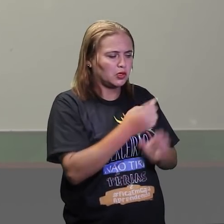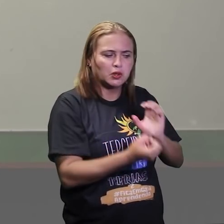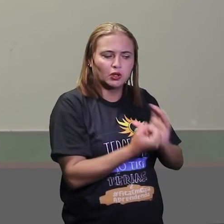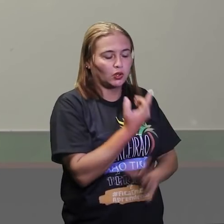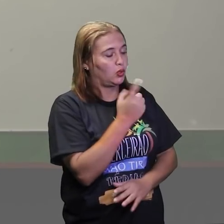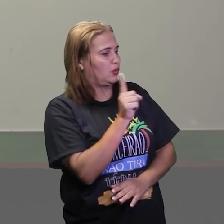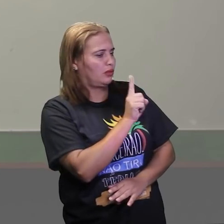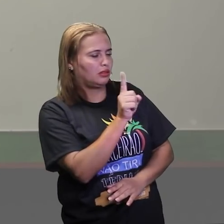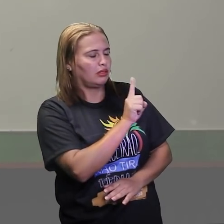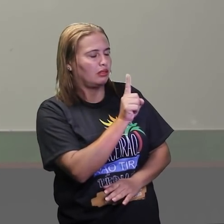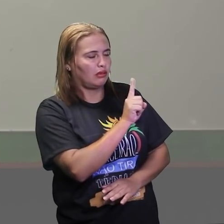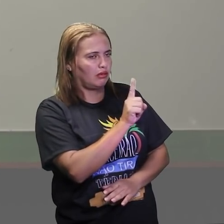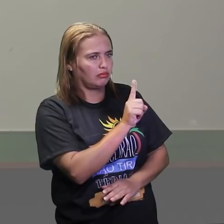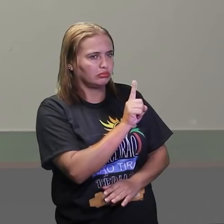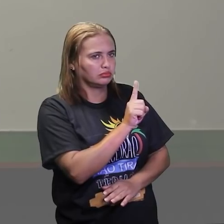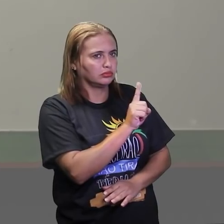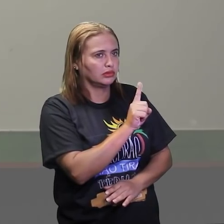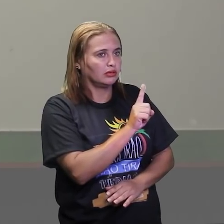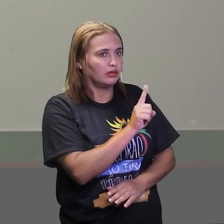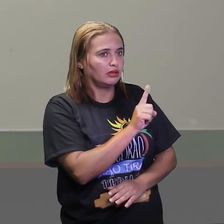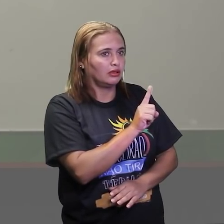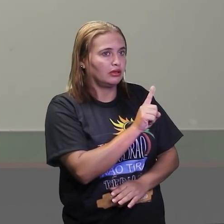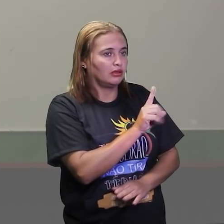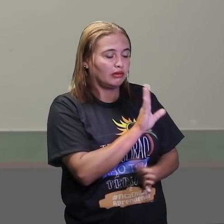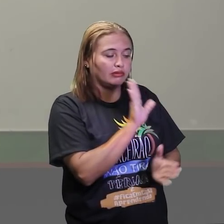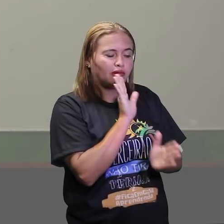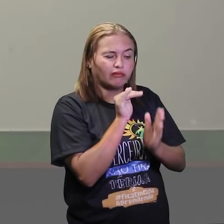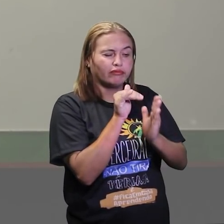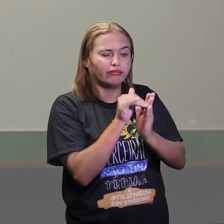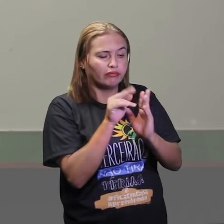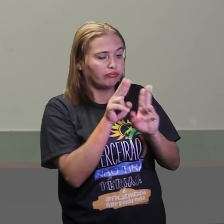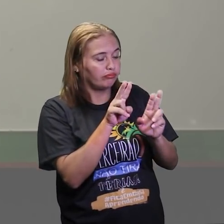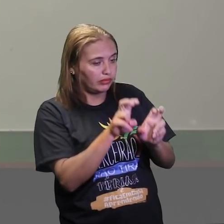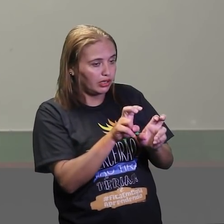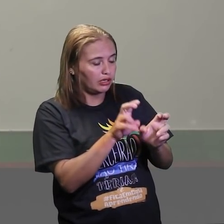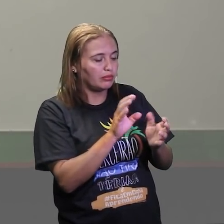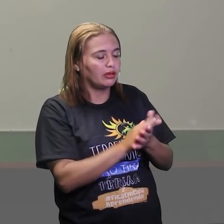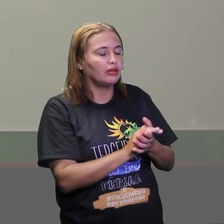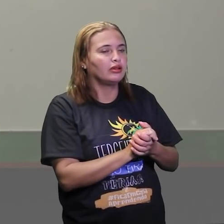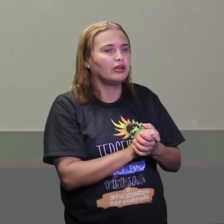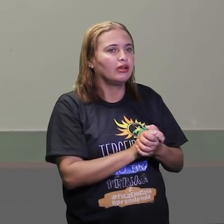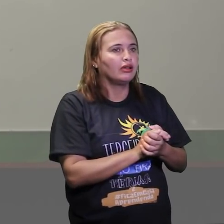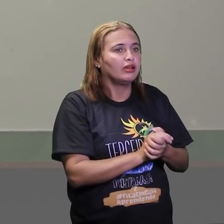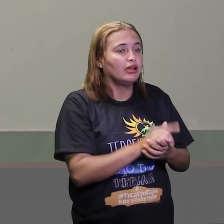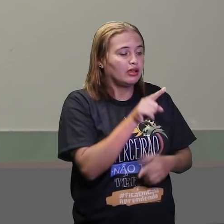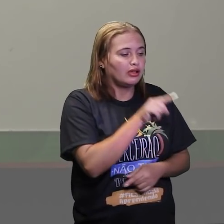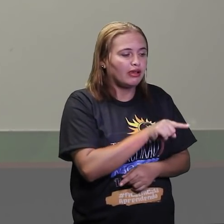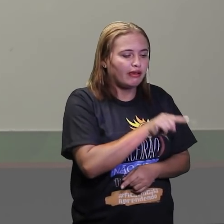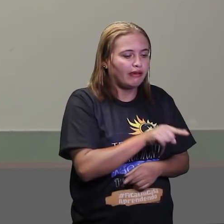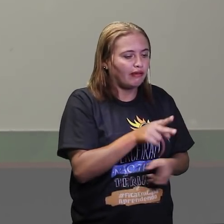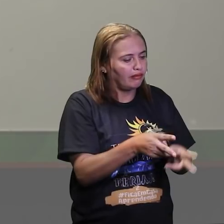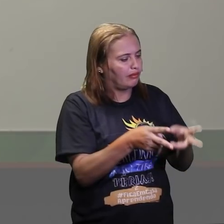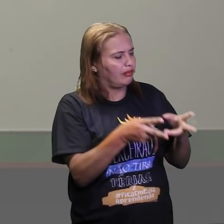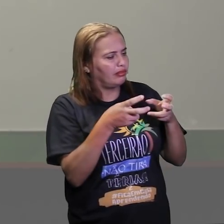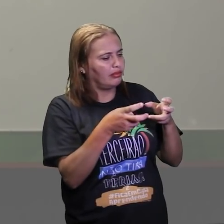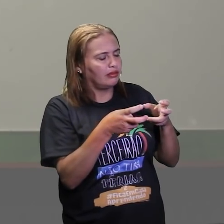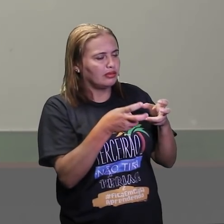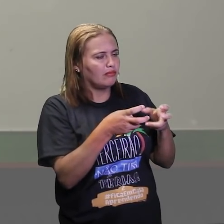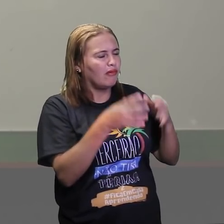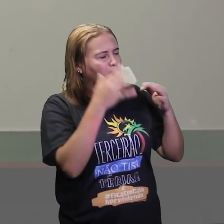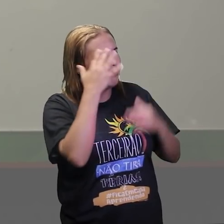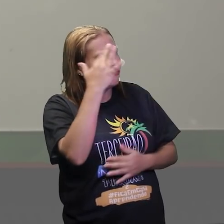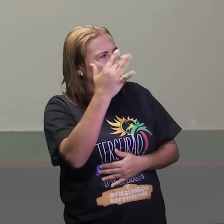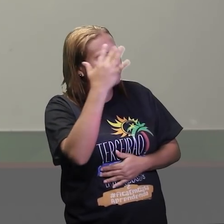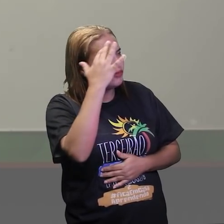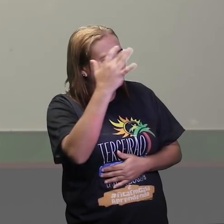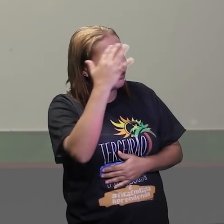mas na verdade ele não criou o absolutismo. Ele está lá no finalzinho. Tá? A obra dele, o Leviatã, é justamente para trazer e fazer uma reflexão